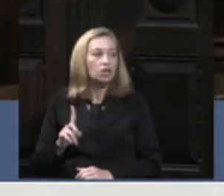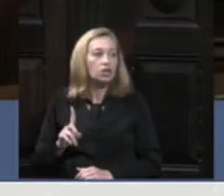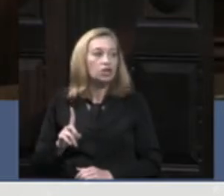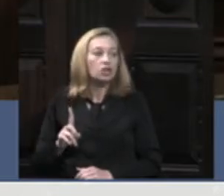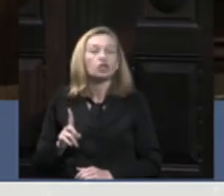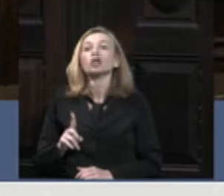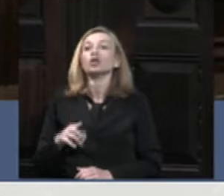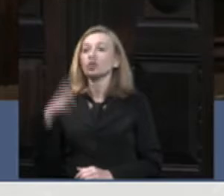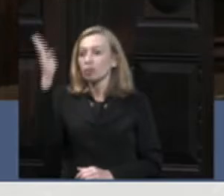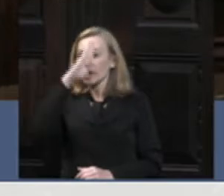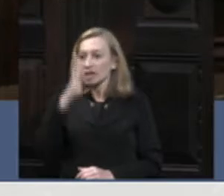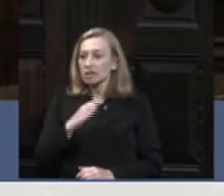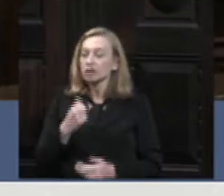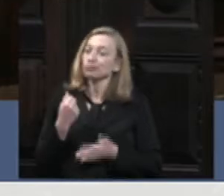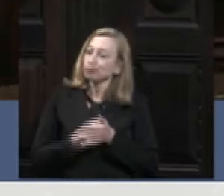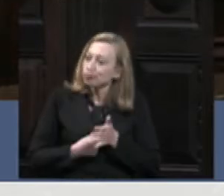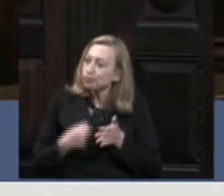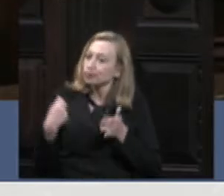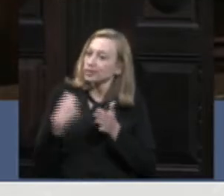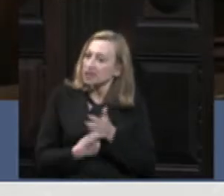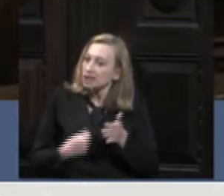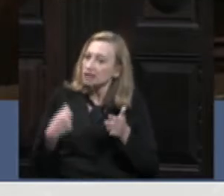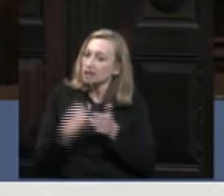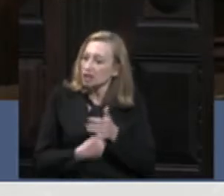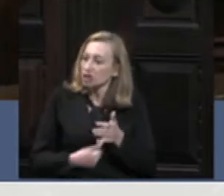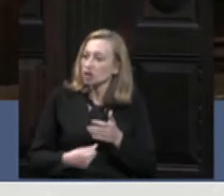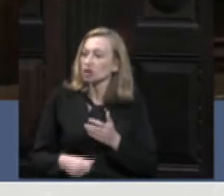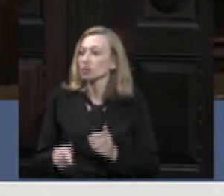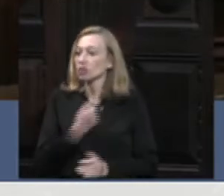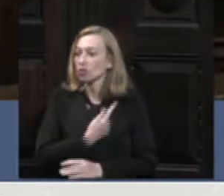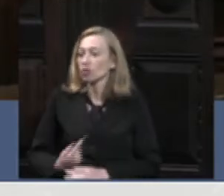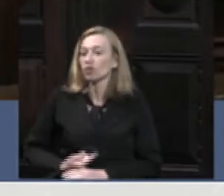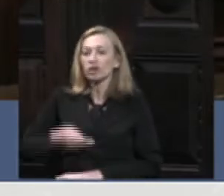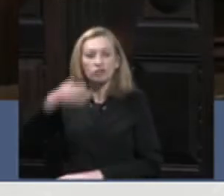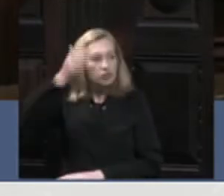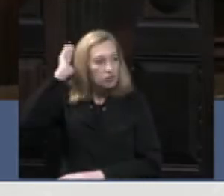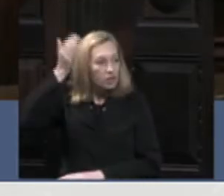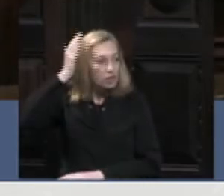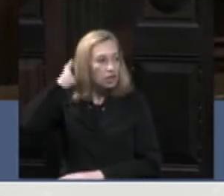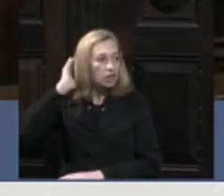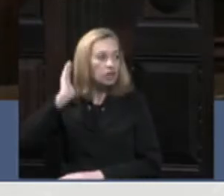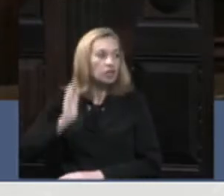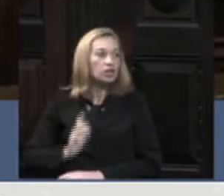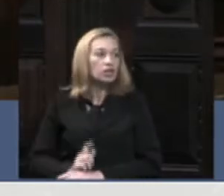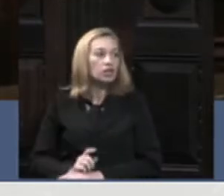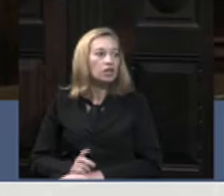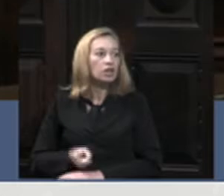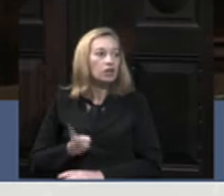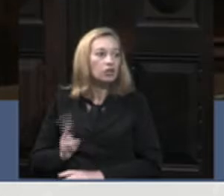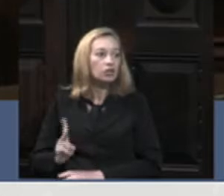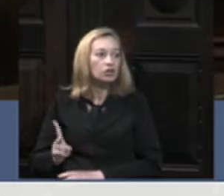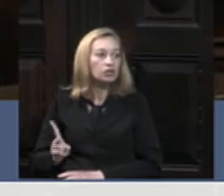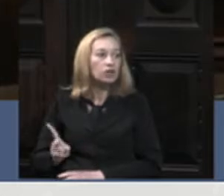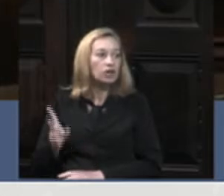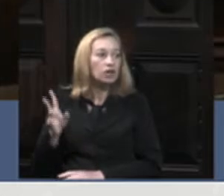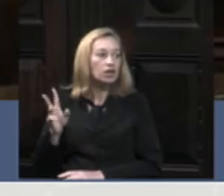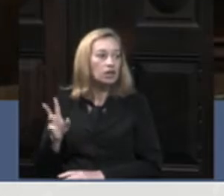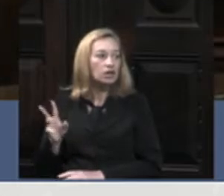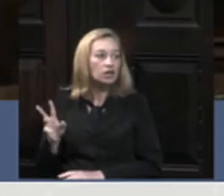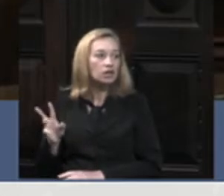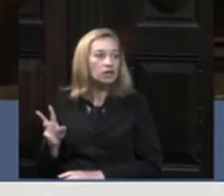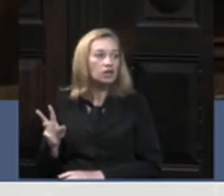insiste, através do governo Temer, a manter as refinarias